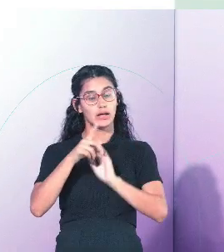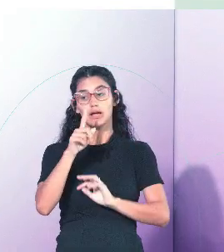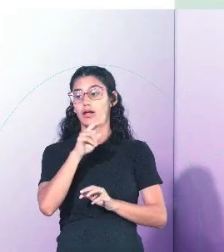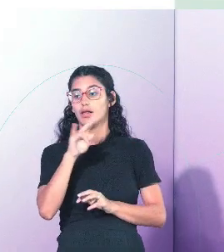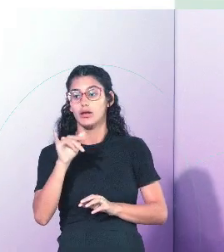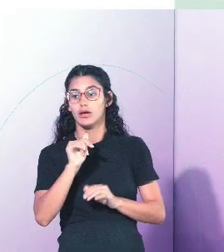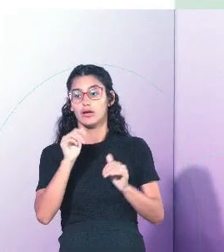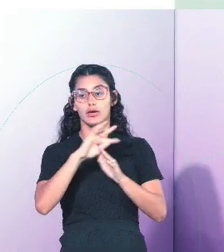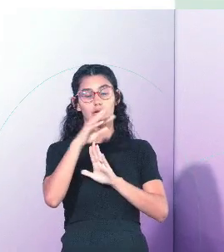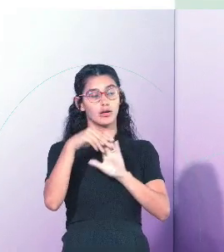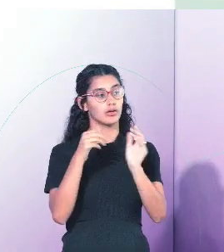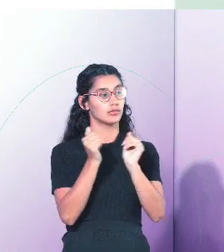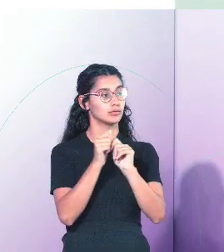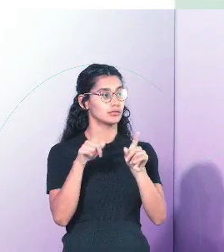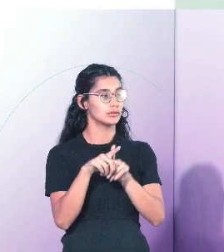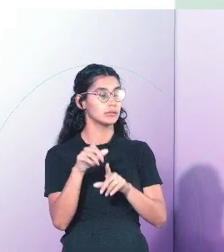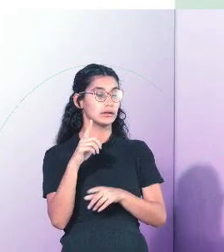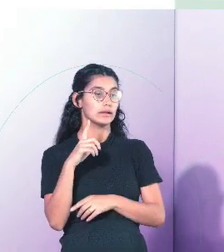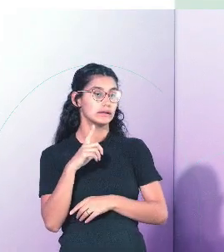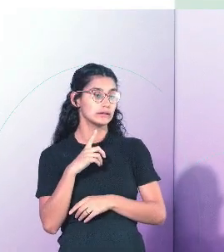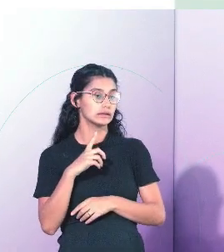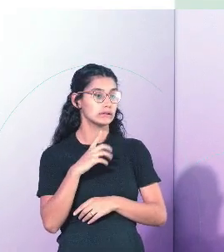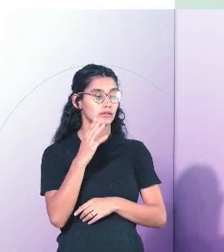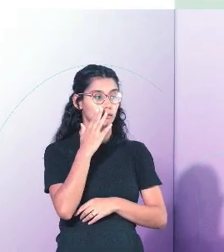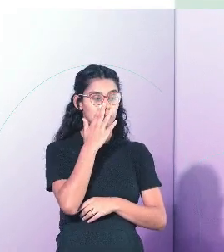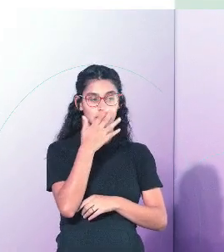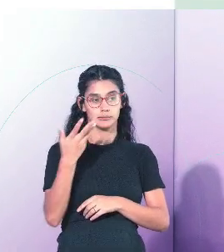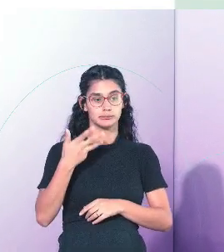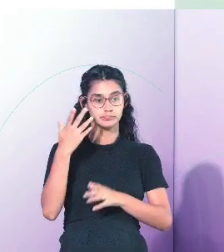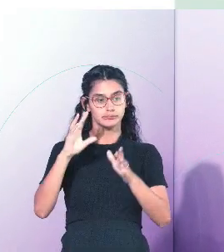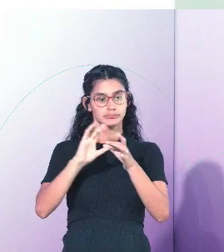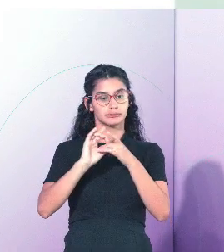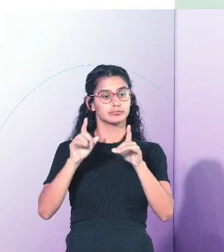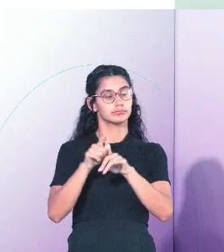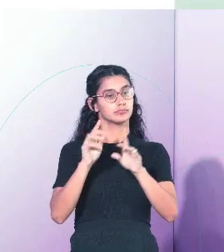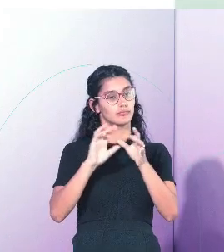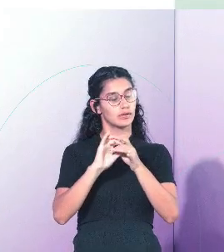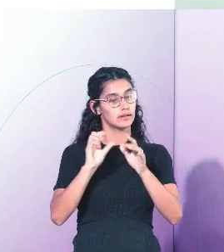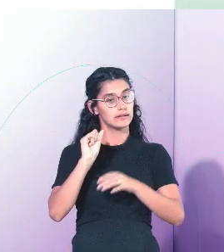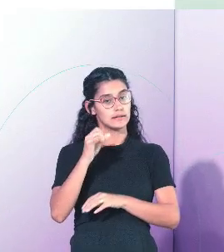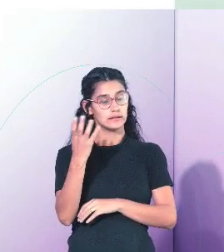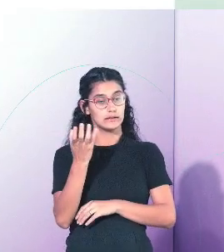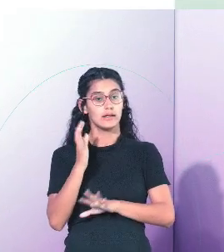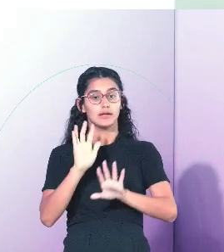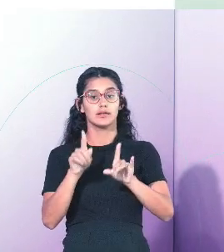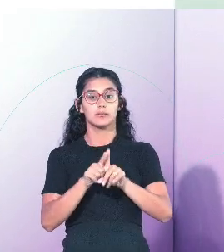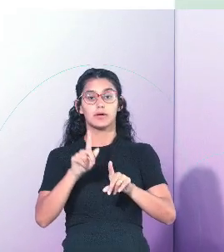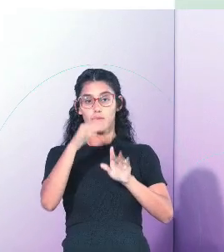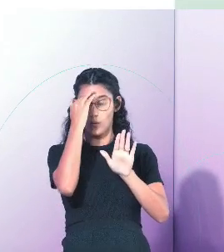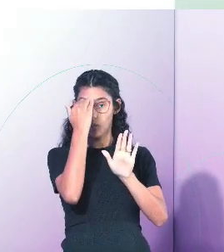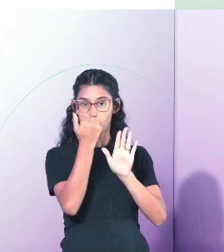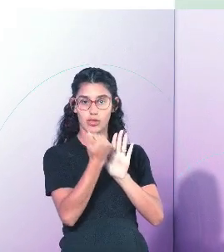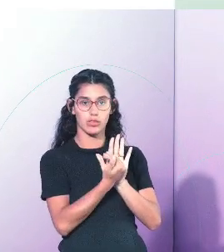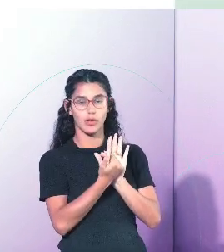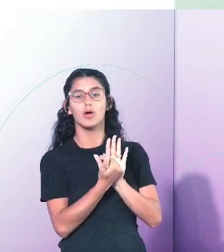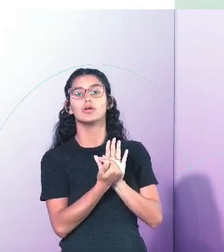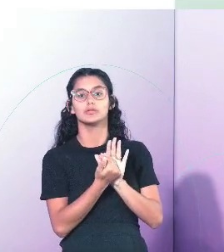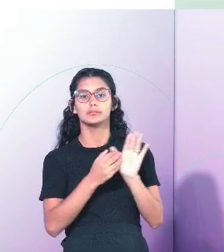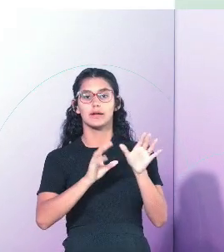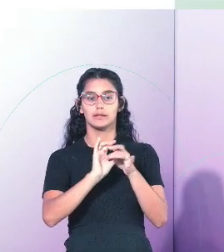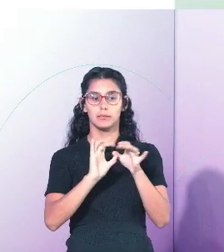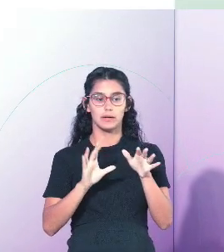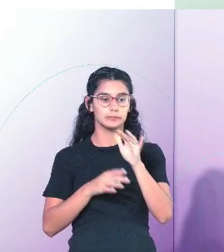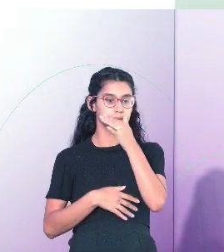vai disponibilizar, ela tem o poder e a decisão de disponibilizar se ela quiser, mas ela não é obrigada a